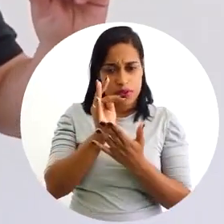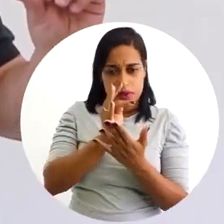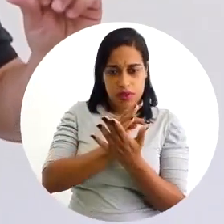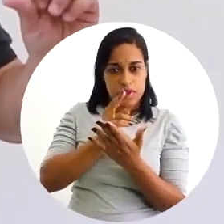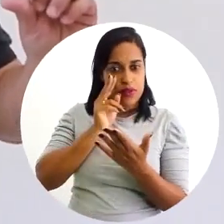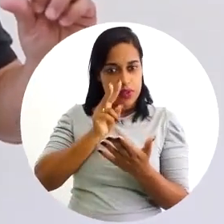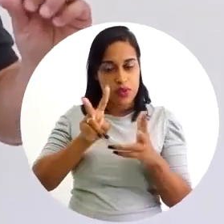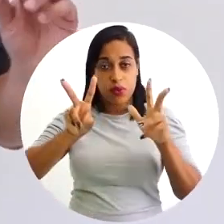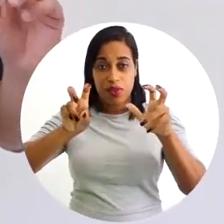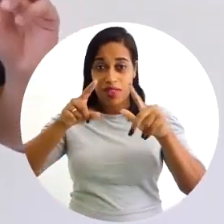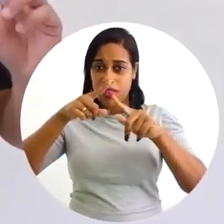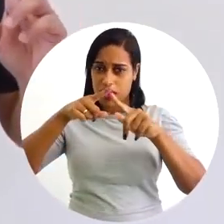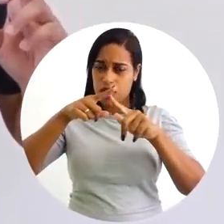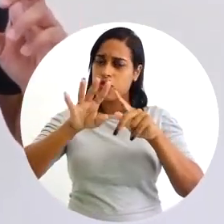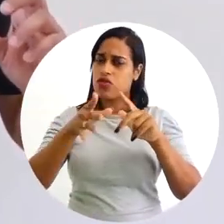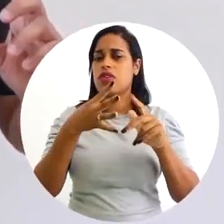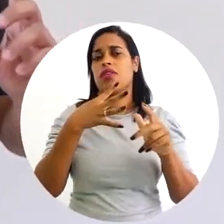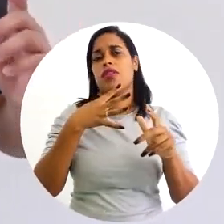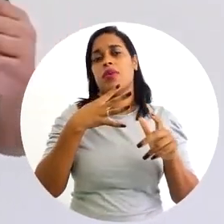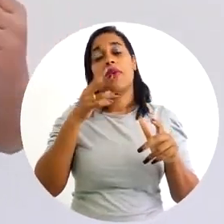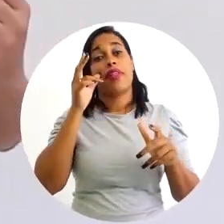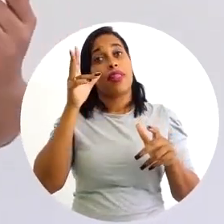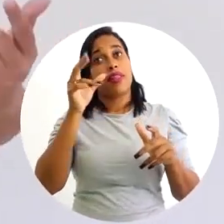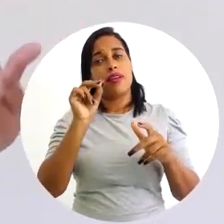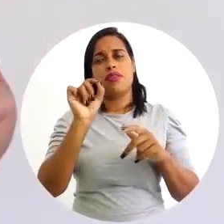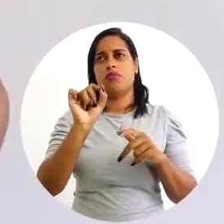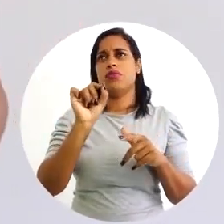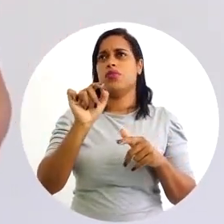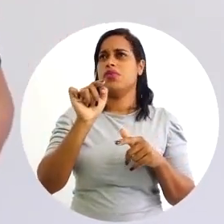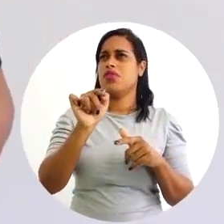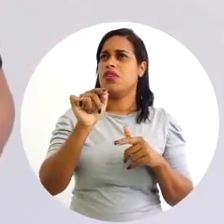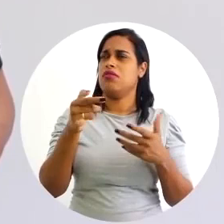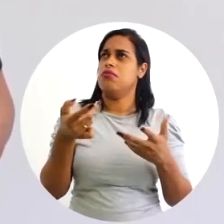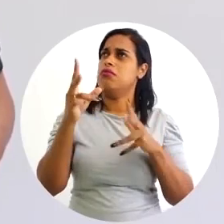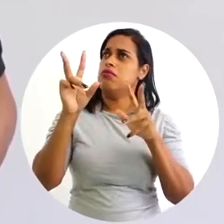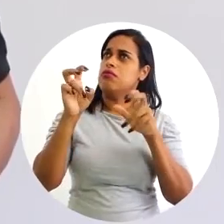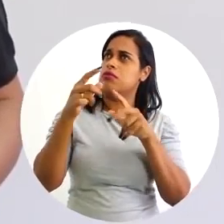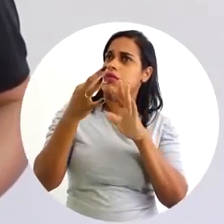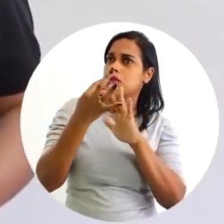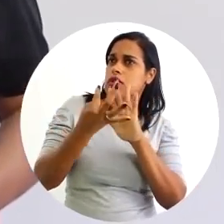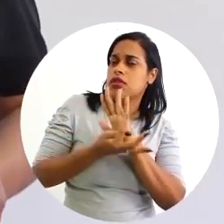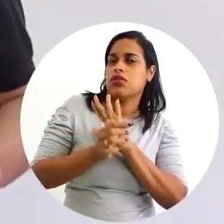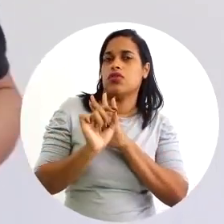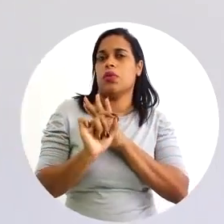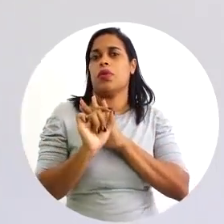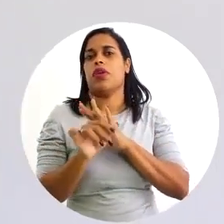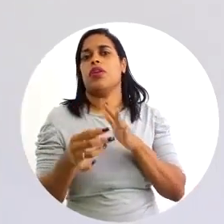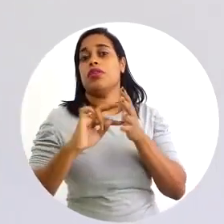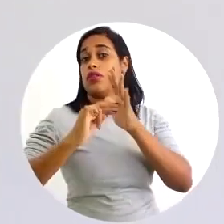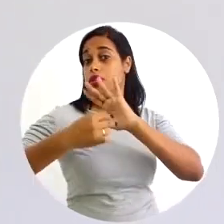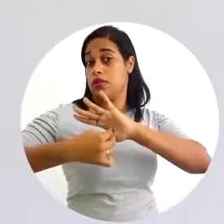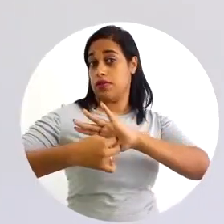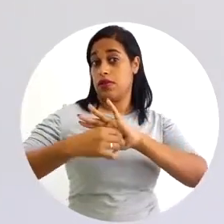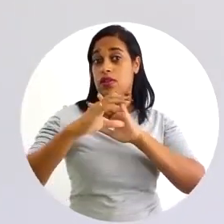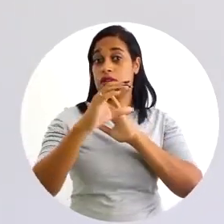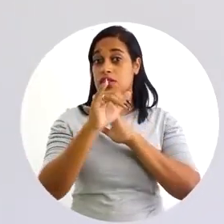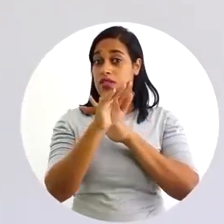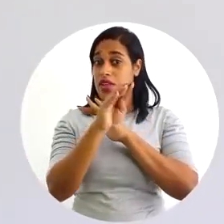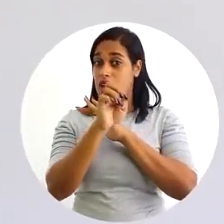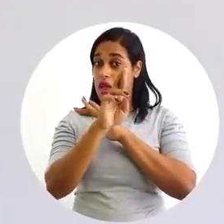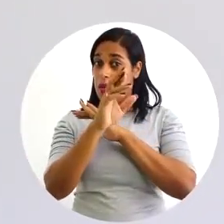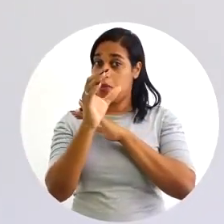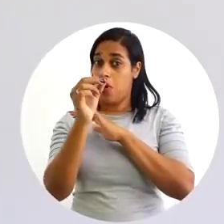o título dele, então você já vai ter uma ideia do que se trata esse texto, né? Então,